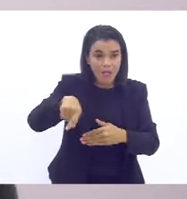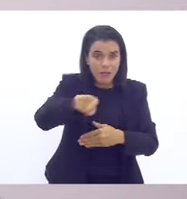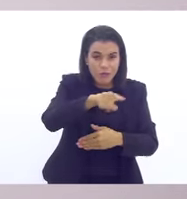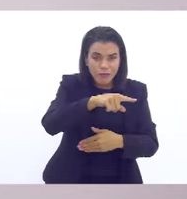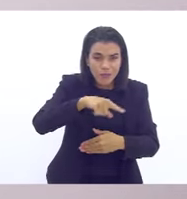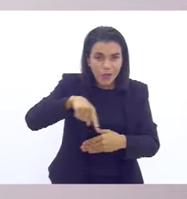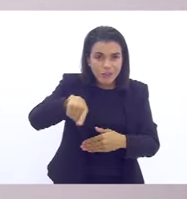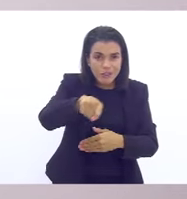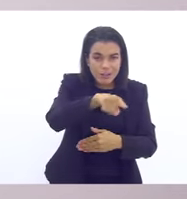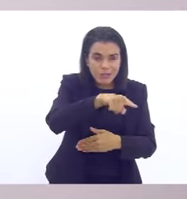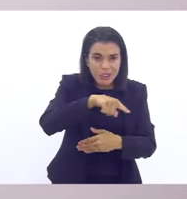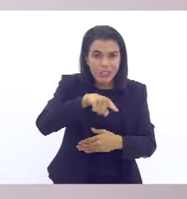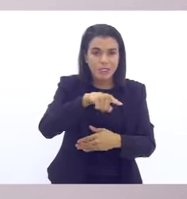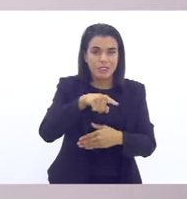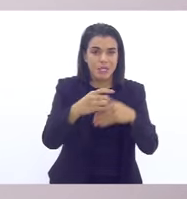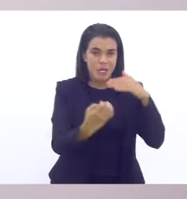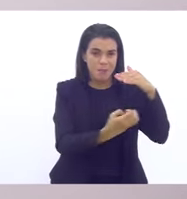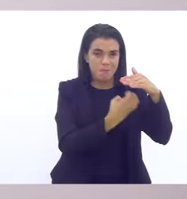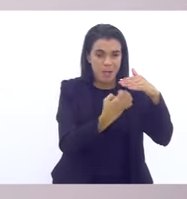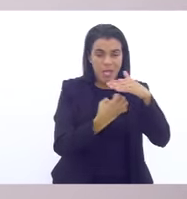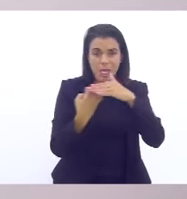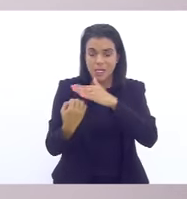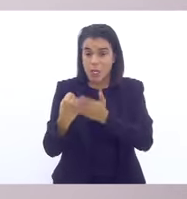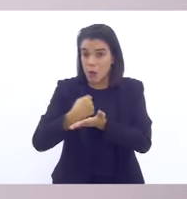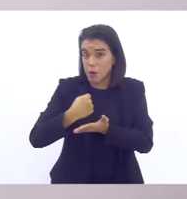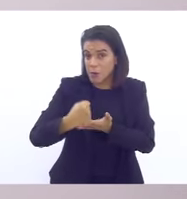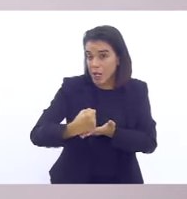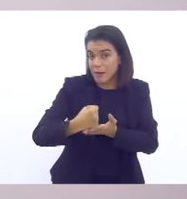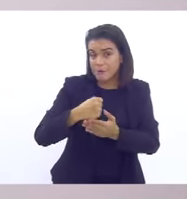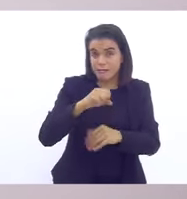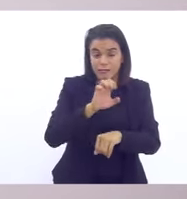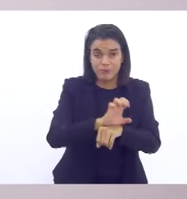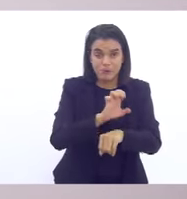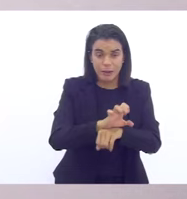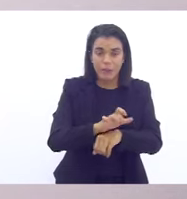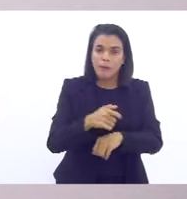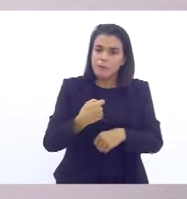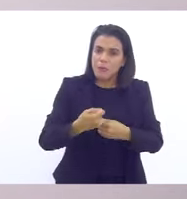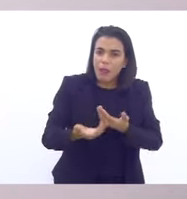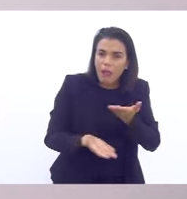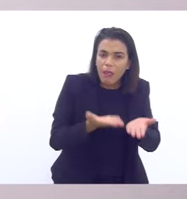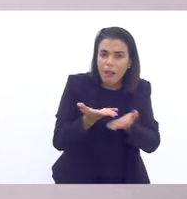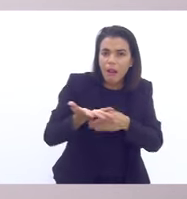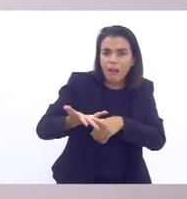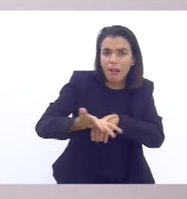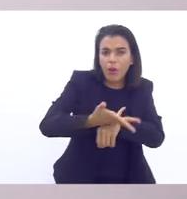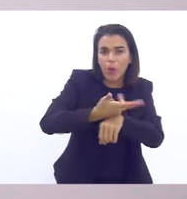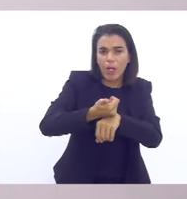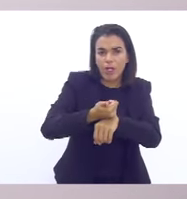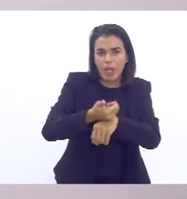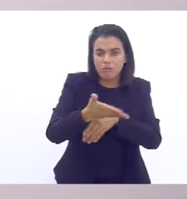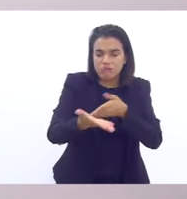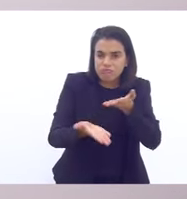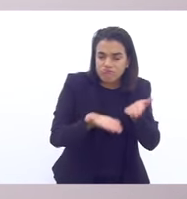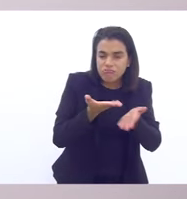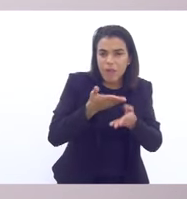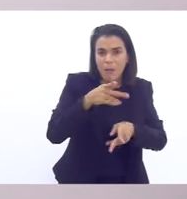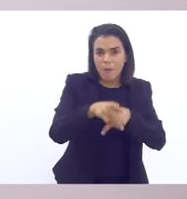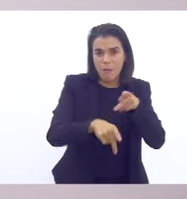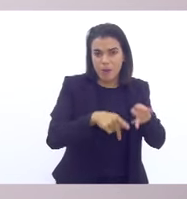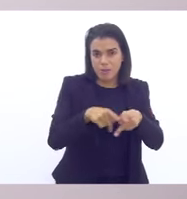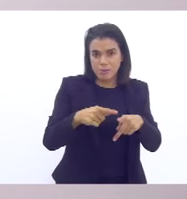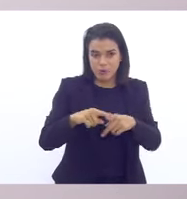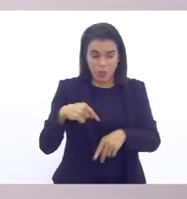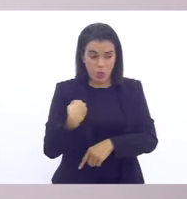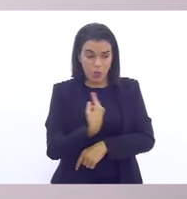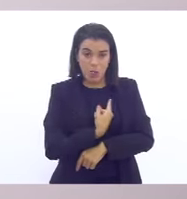aí como concessionária, prestem um serviço de qualidade que atenda a população. Porque o que a gente vive no